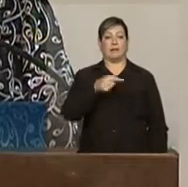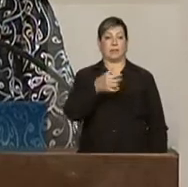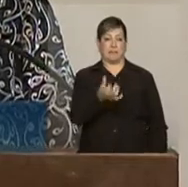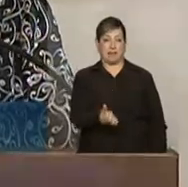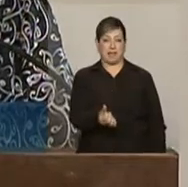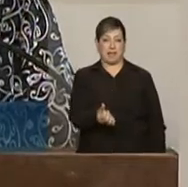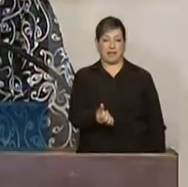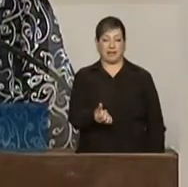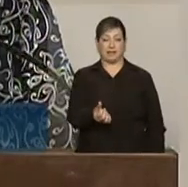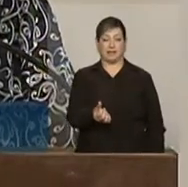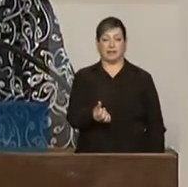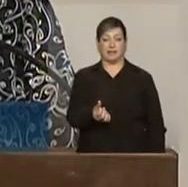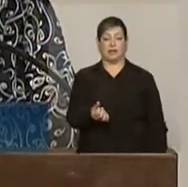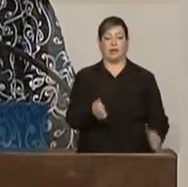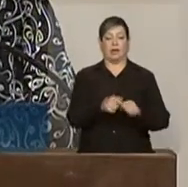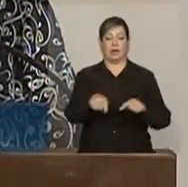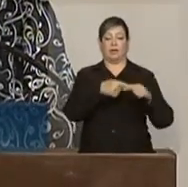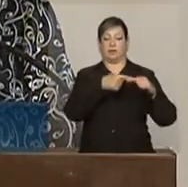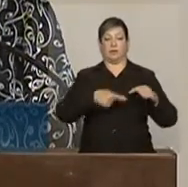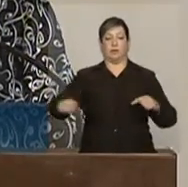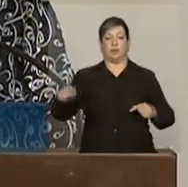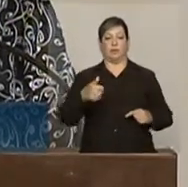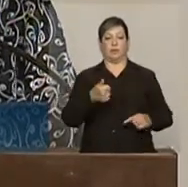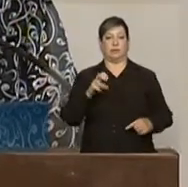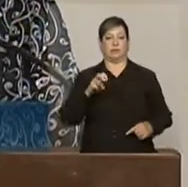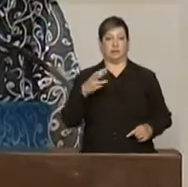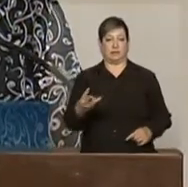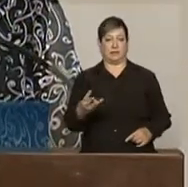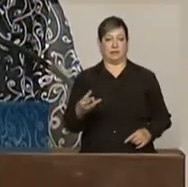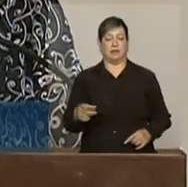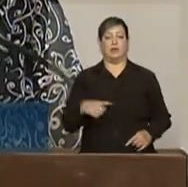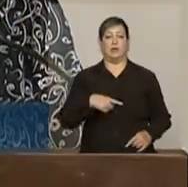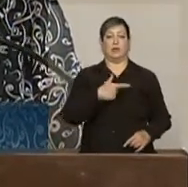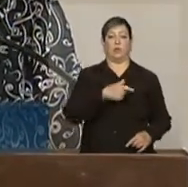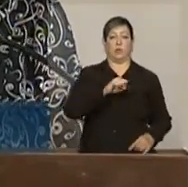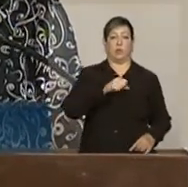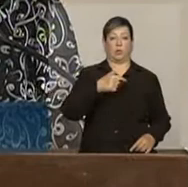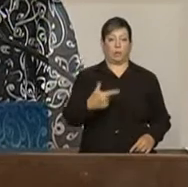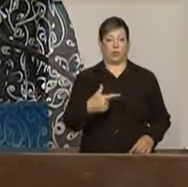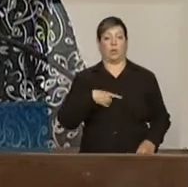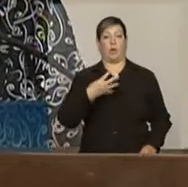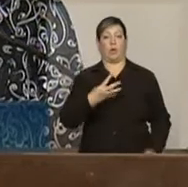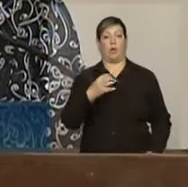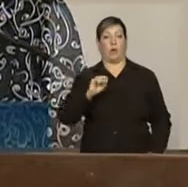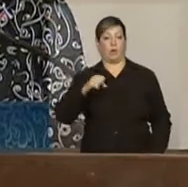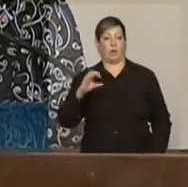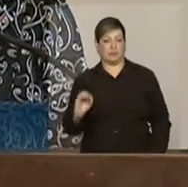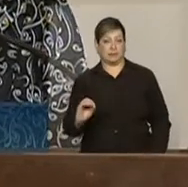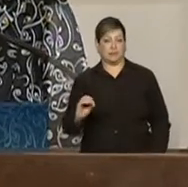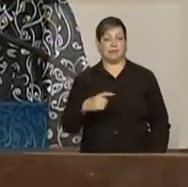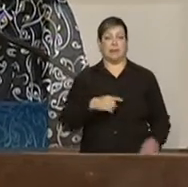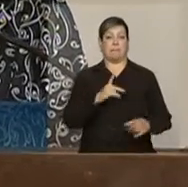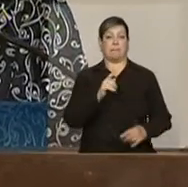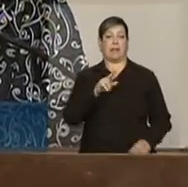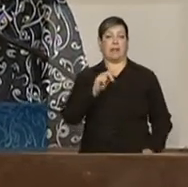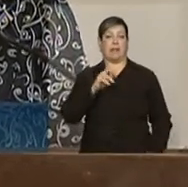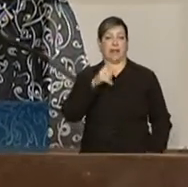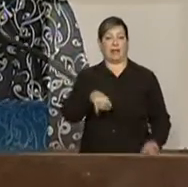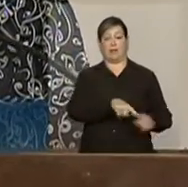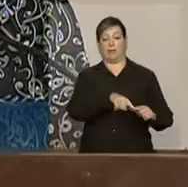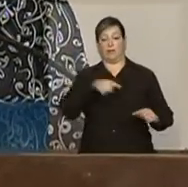BR-476 com ligação com a 153, a 282, a 480 entre o Paraná e Santa